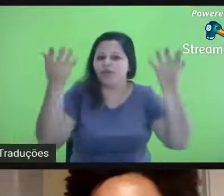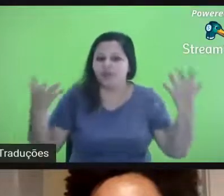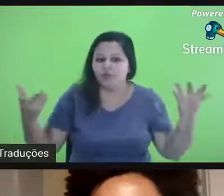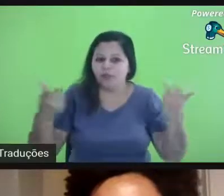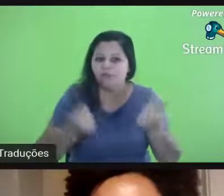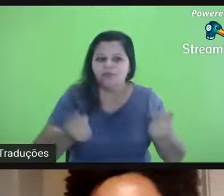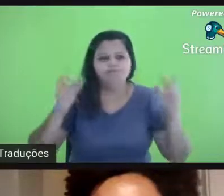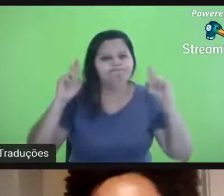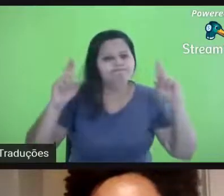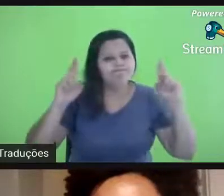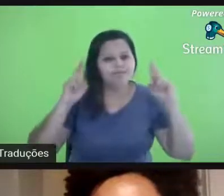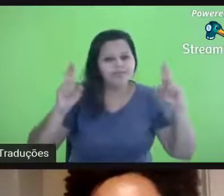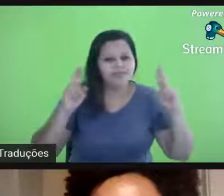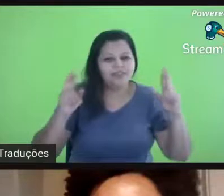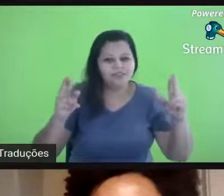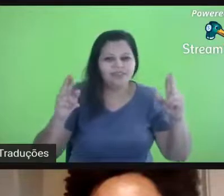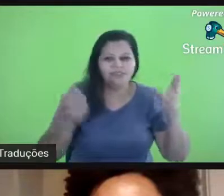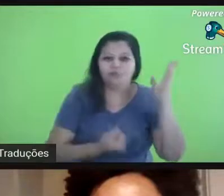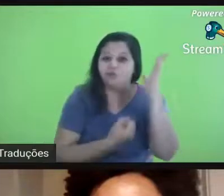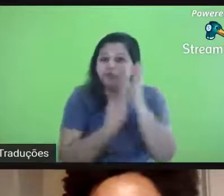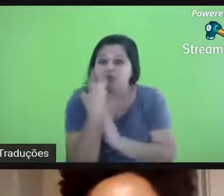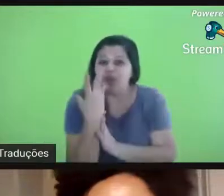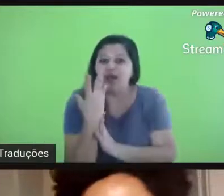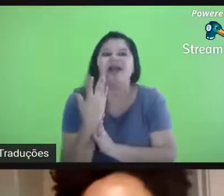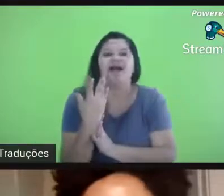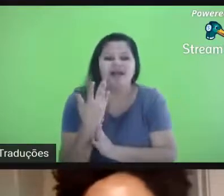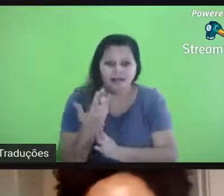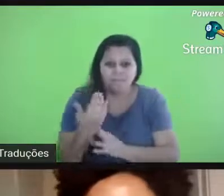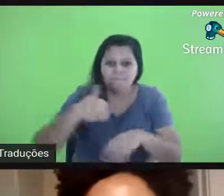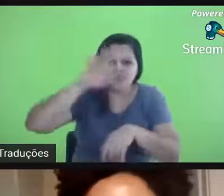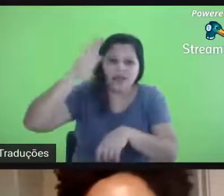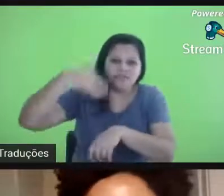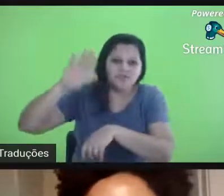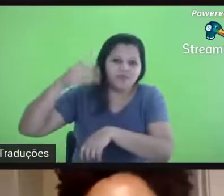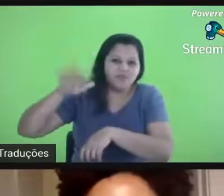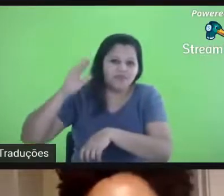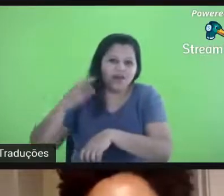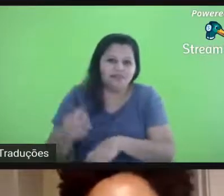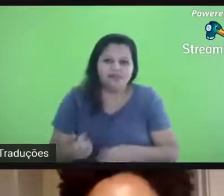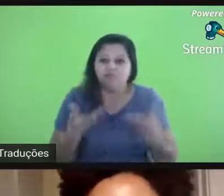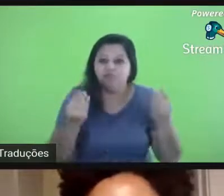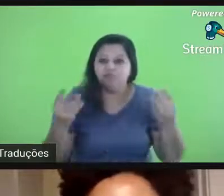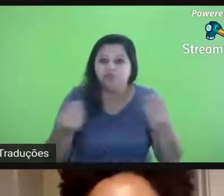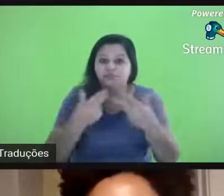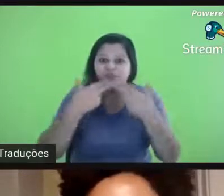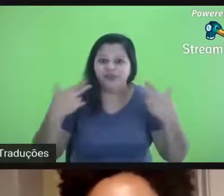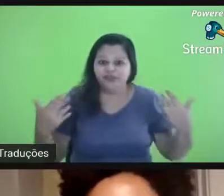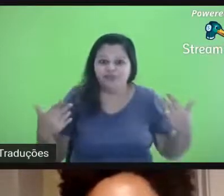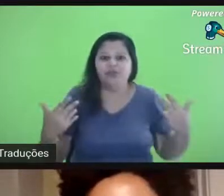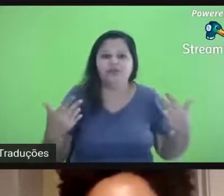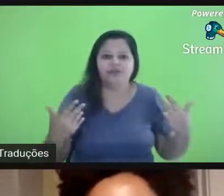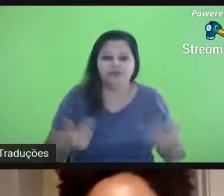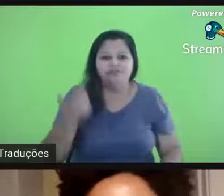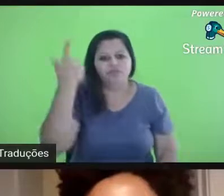que dê para ir várias vezes, assim, porque é tanta coisa que tem que ir mais de uma vez, eu acho.